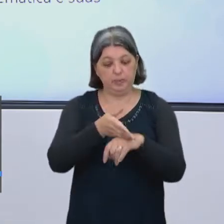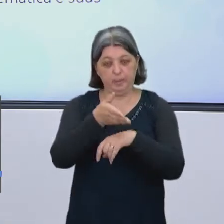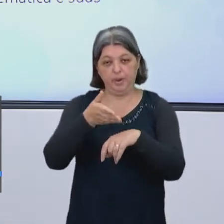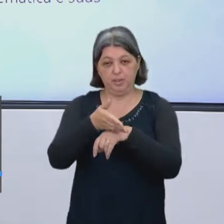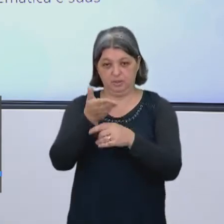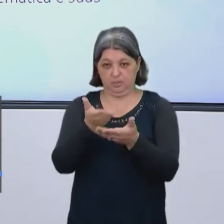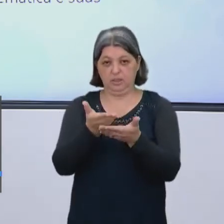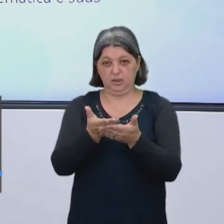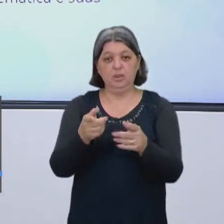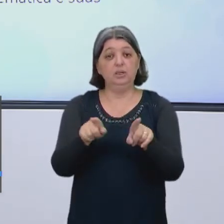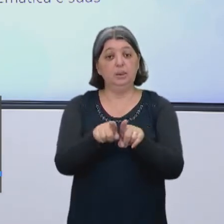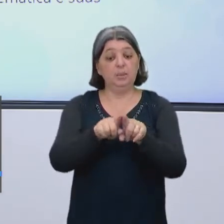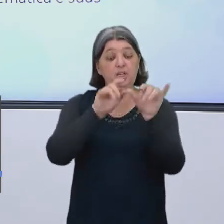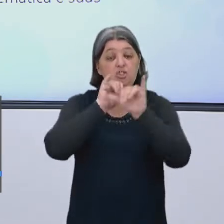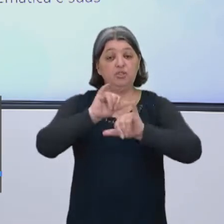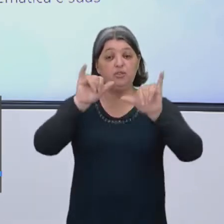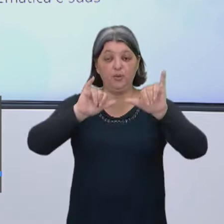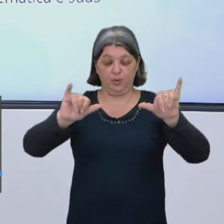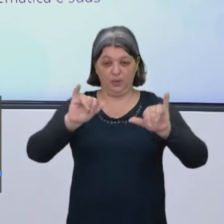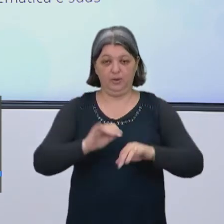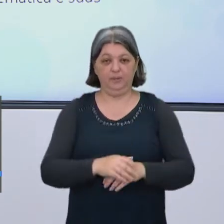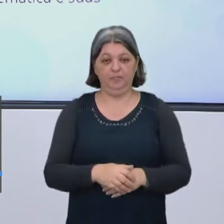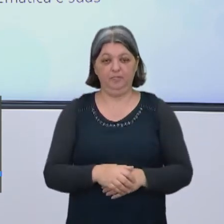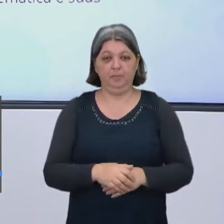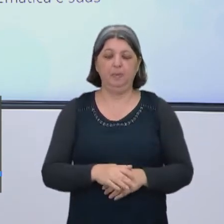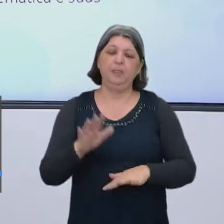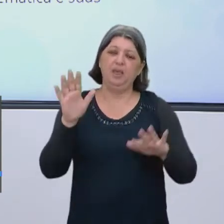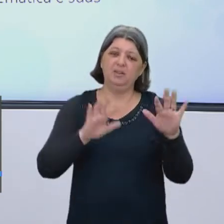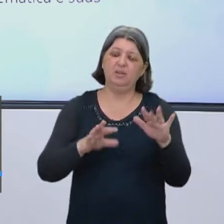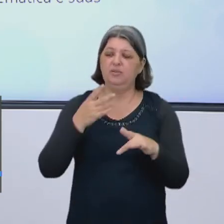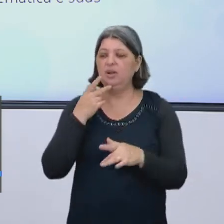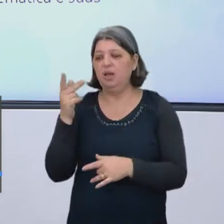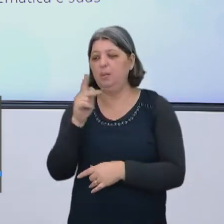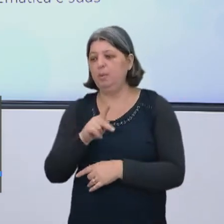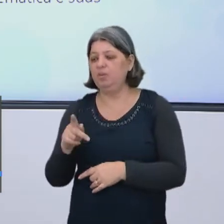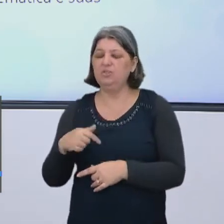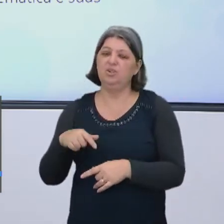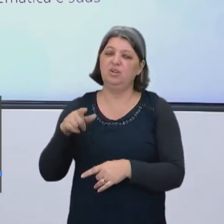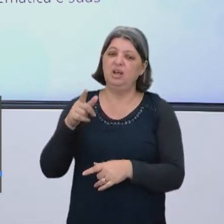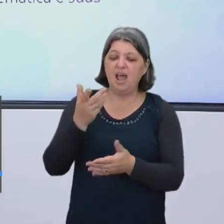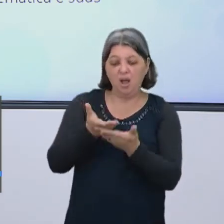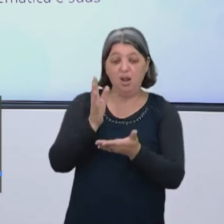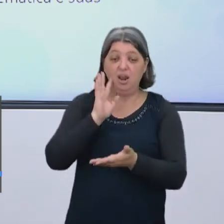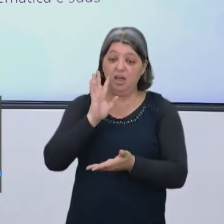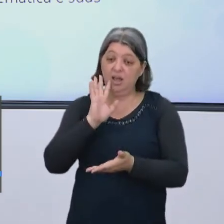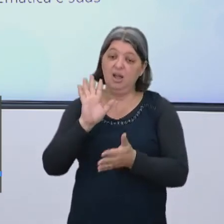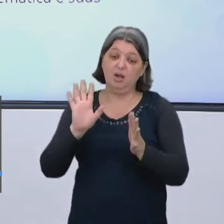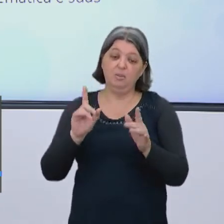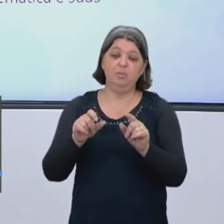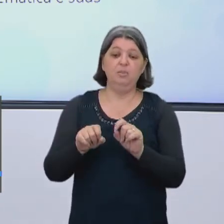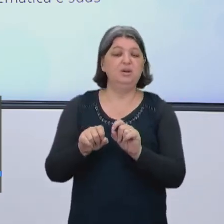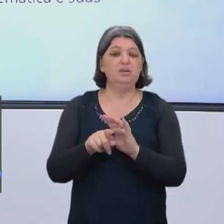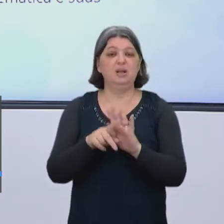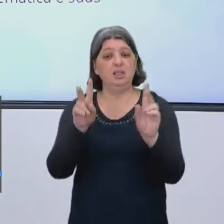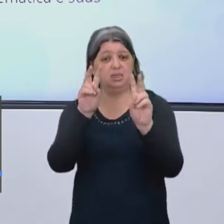da aula e divulgam, A gente sempre ouve aqueles comentários: poxa, professor, a aula foi legal, a aula foi bacana, um tema